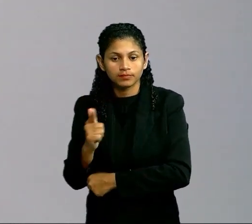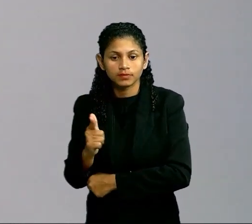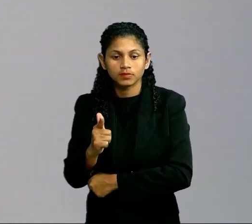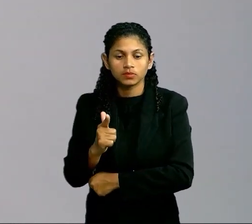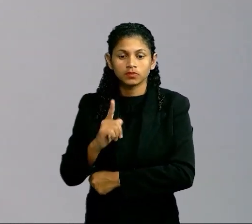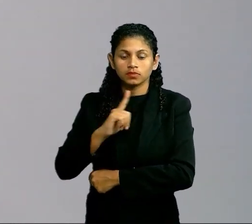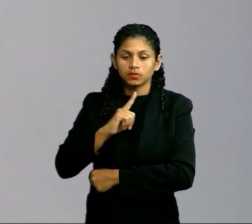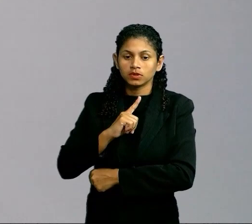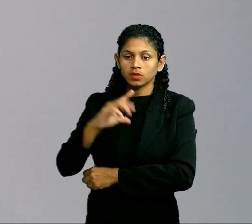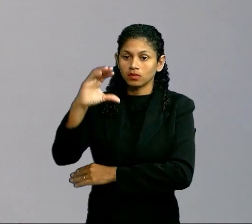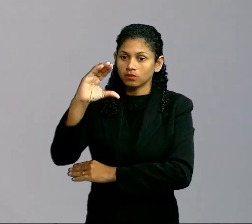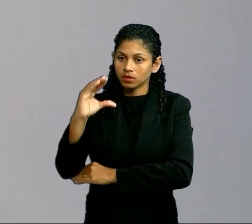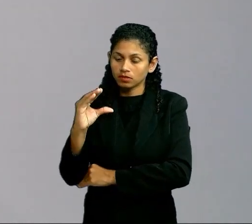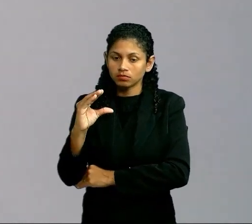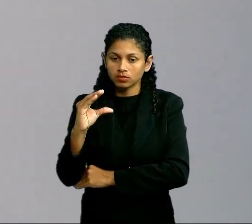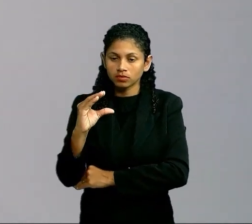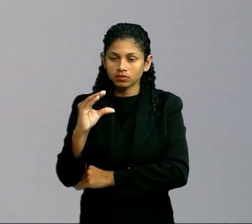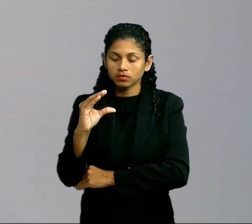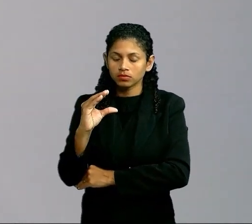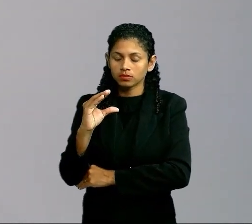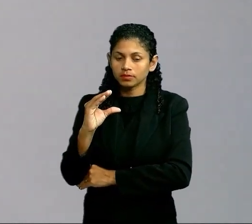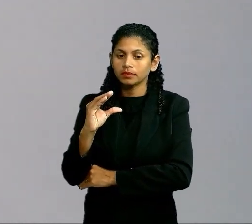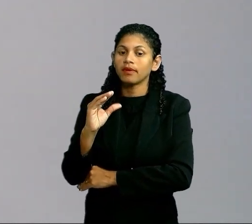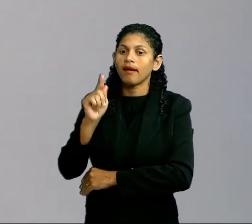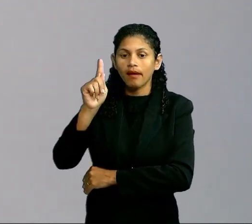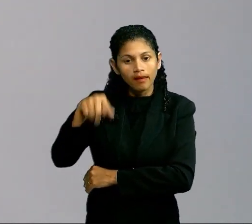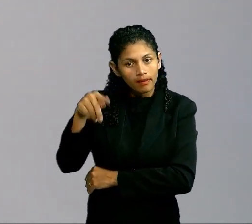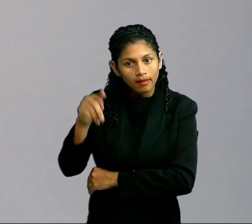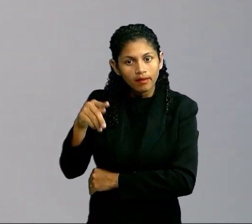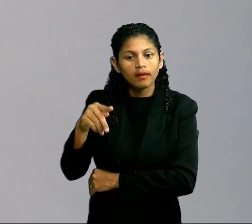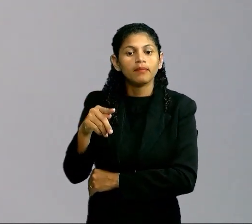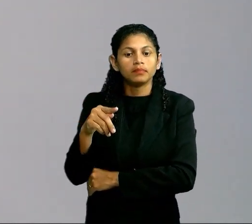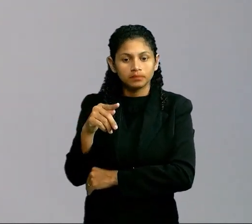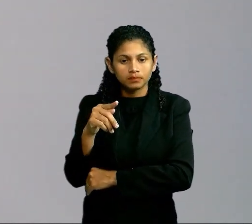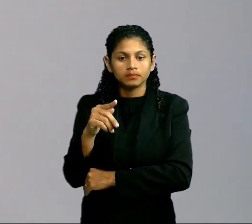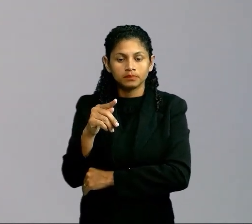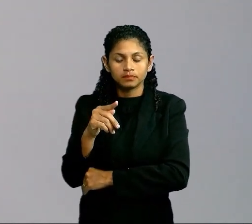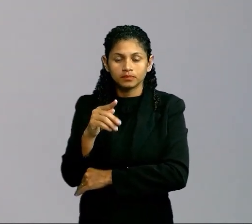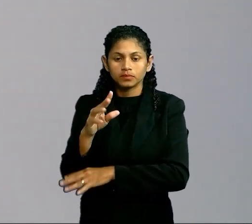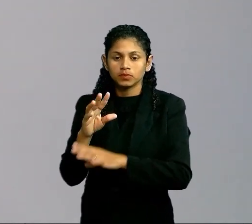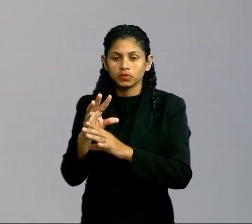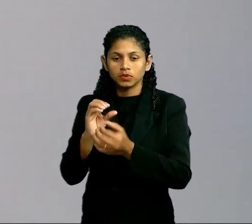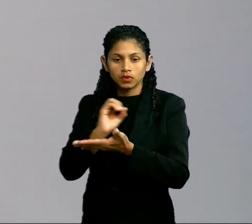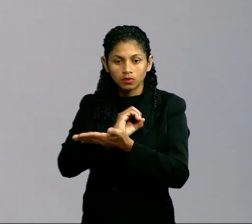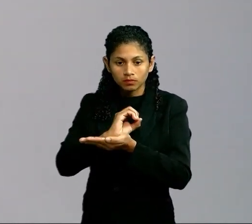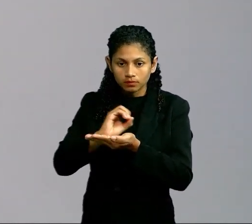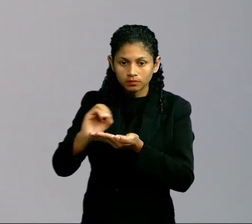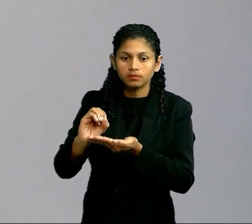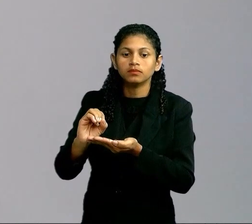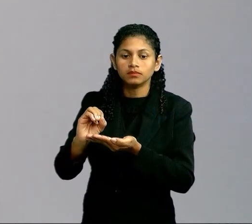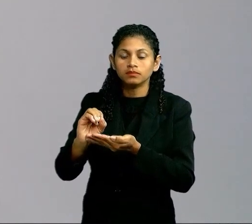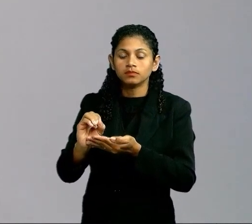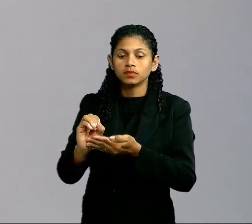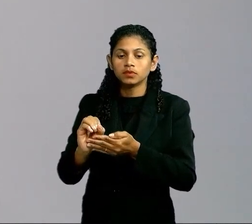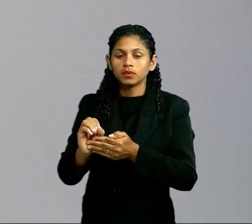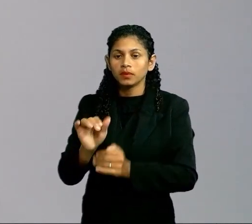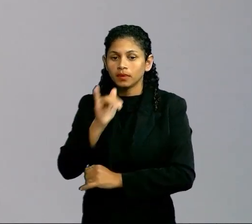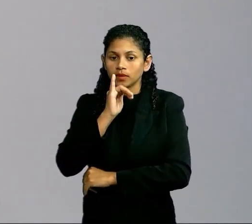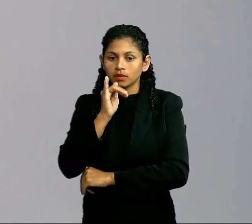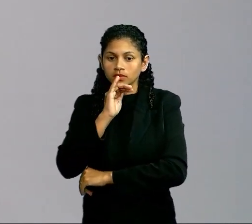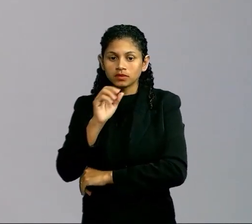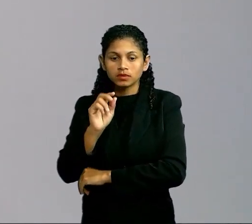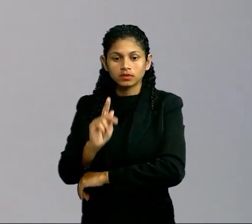orgânico, como por exemplo aí o bicarbonato de sódio, que ele é muito aí empregado aí nos fermentos, né, para fazer bolo, fazer